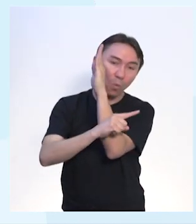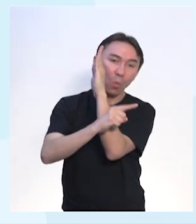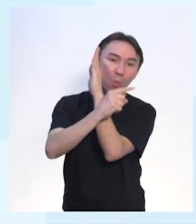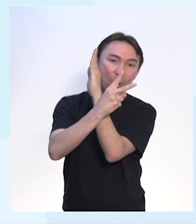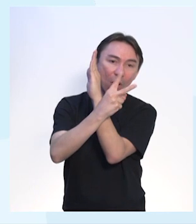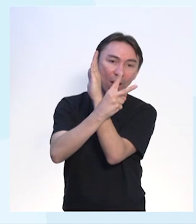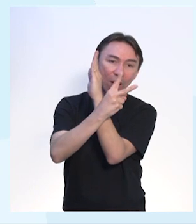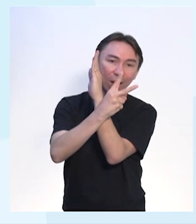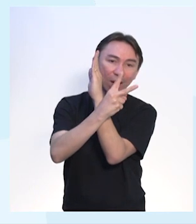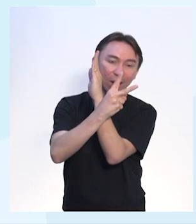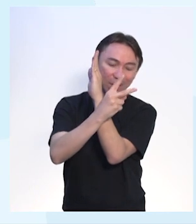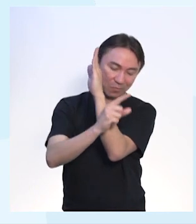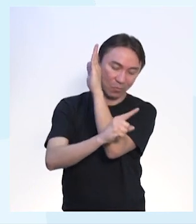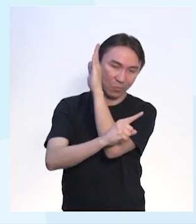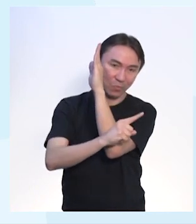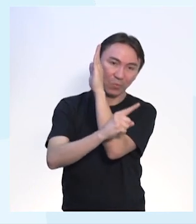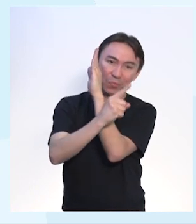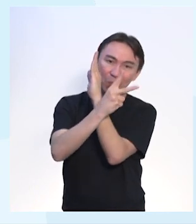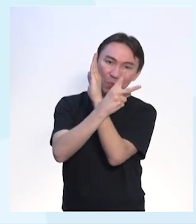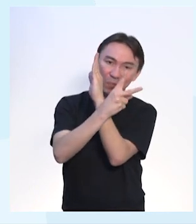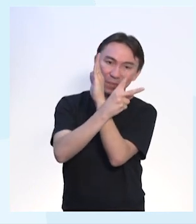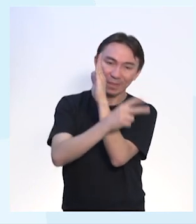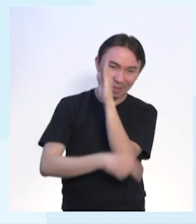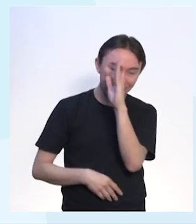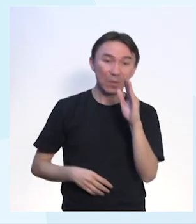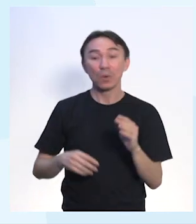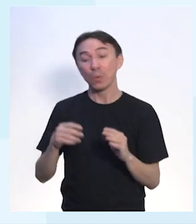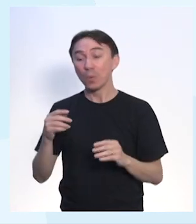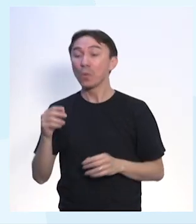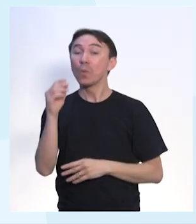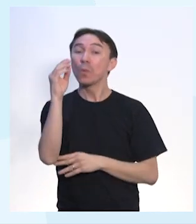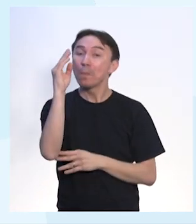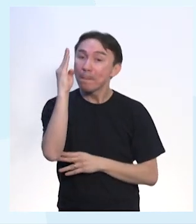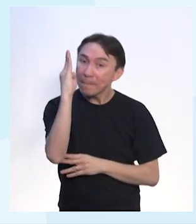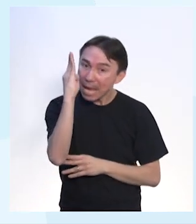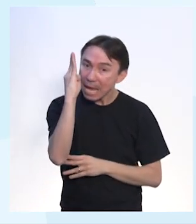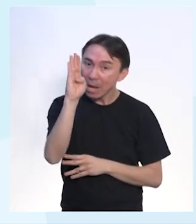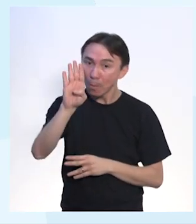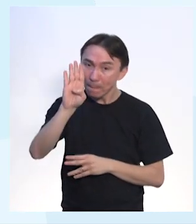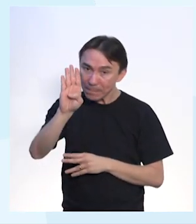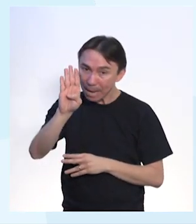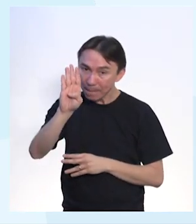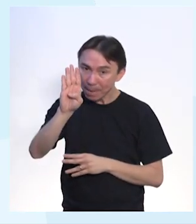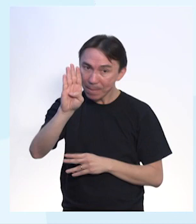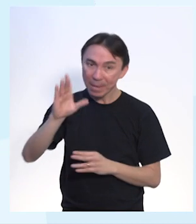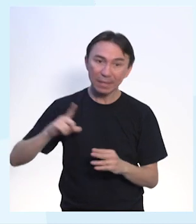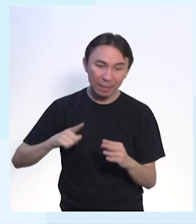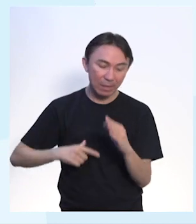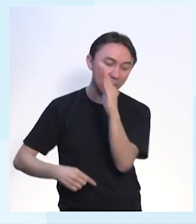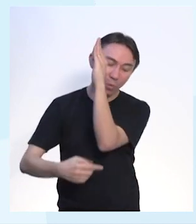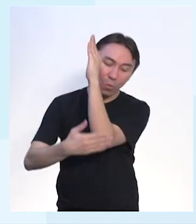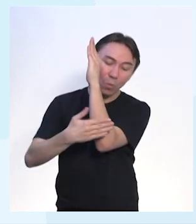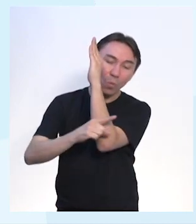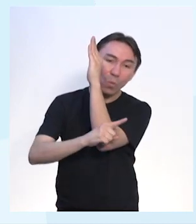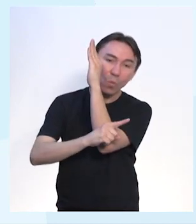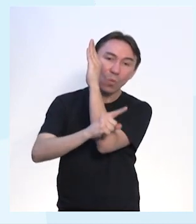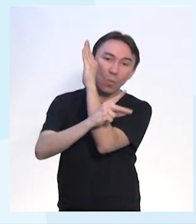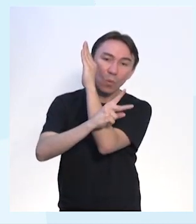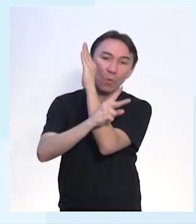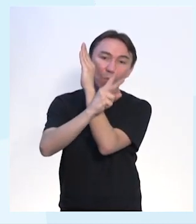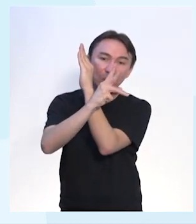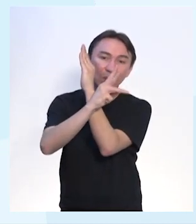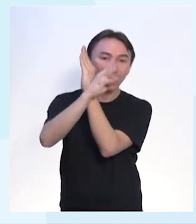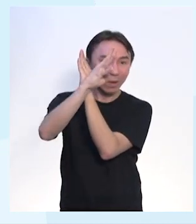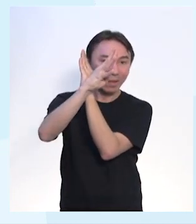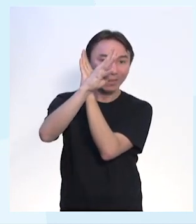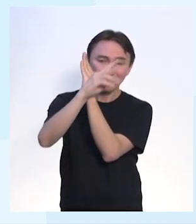também. O A em relação ao B é o dobro. Ou o B em relação ao A é a metade. Então eu tenho o quê? Uma relação